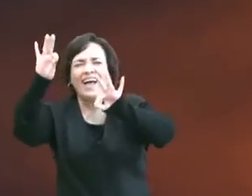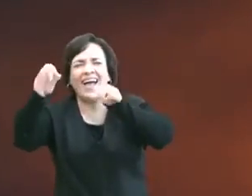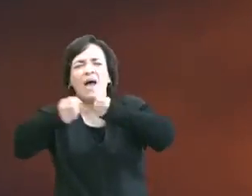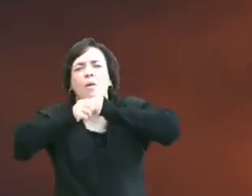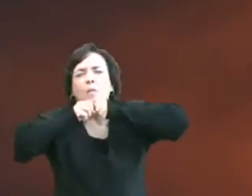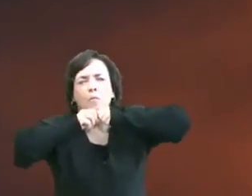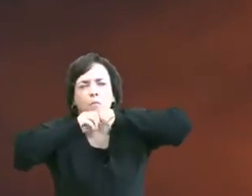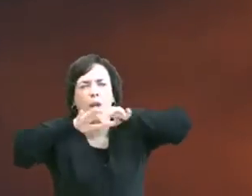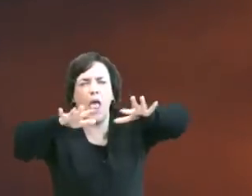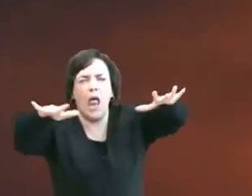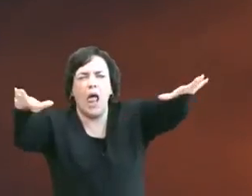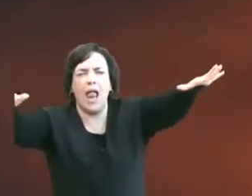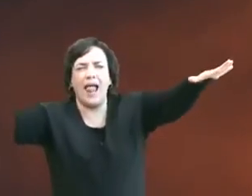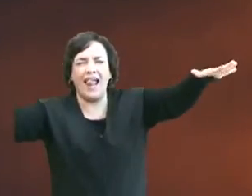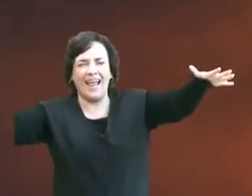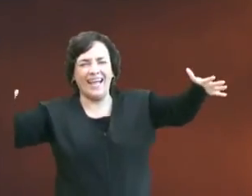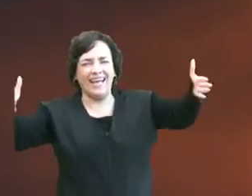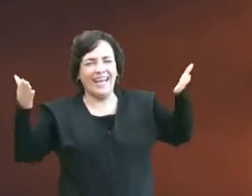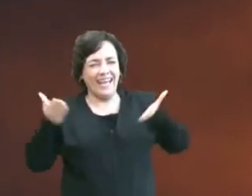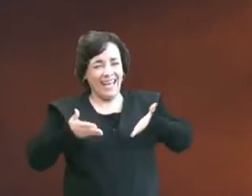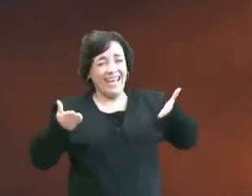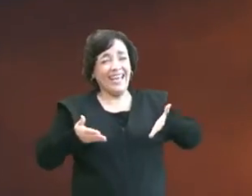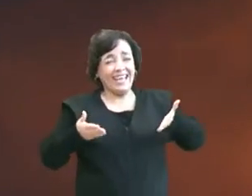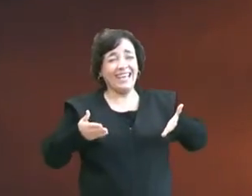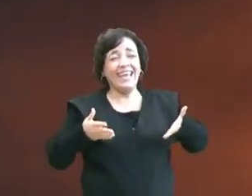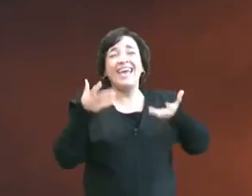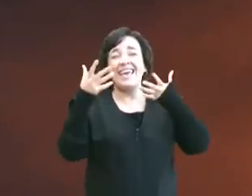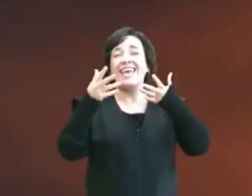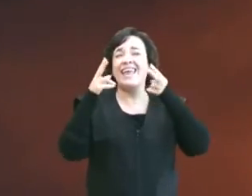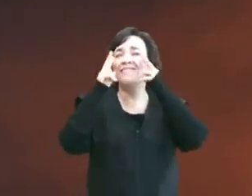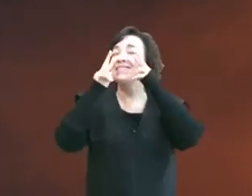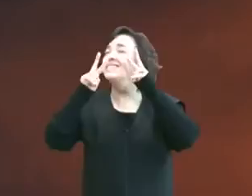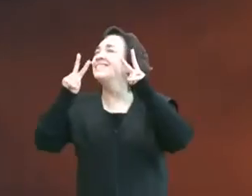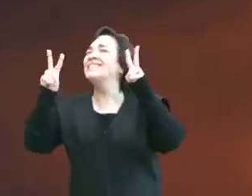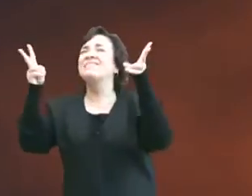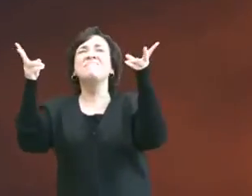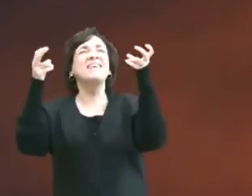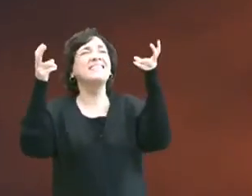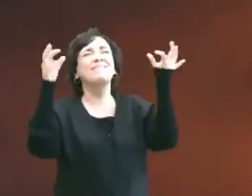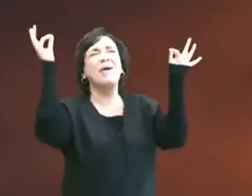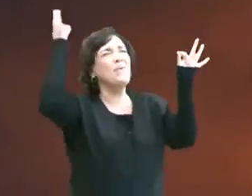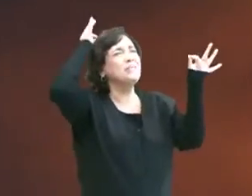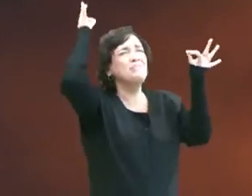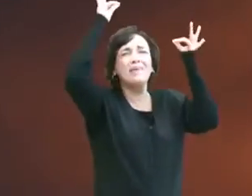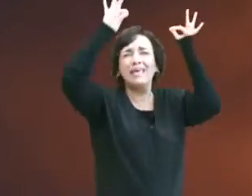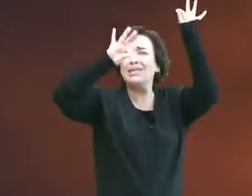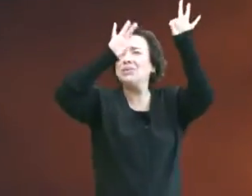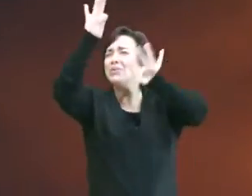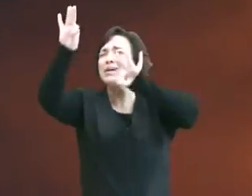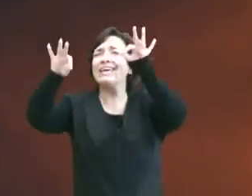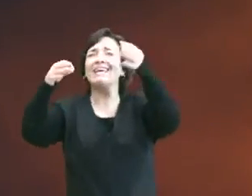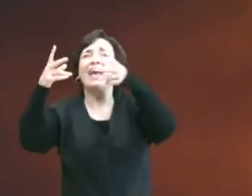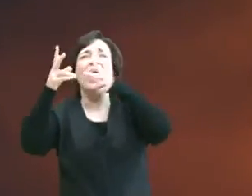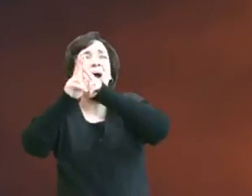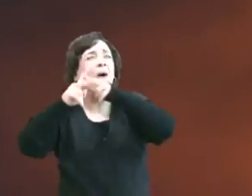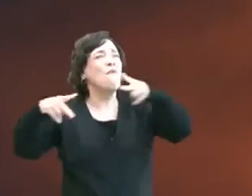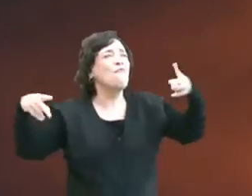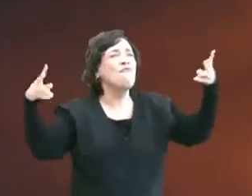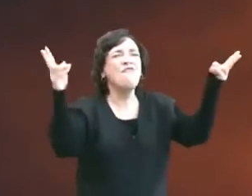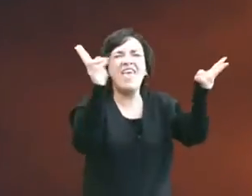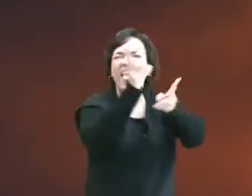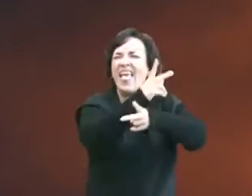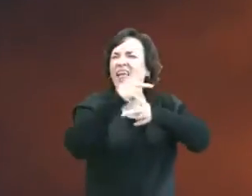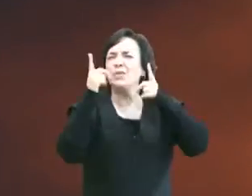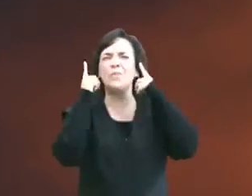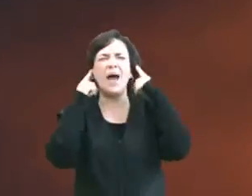lugar. Queremos ouvir o assobio do vento. Sopra sobre a vida dos meus irmãos, que hoje, enquanto